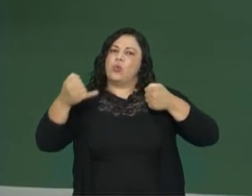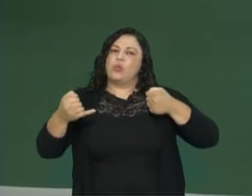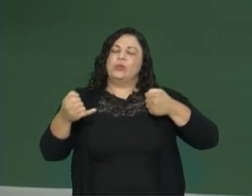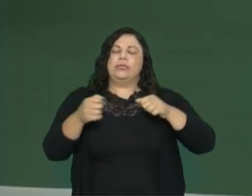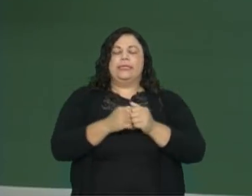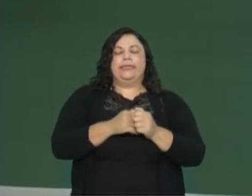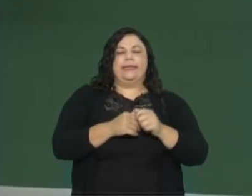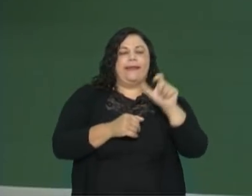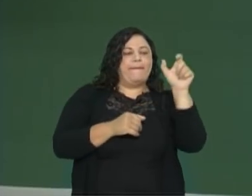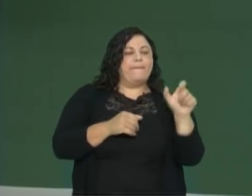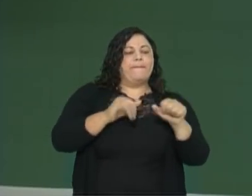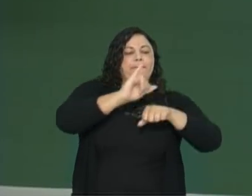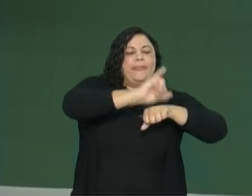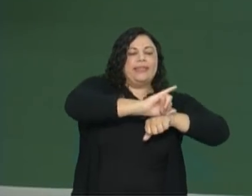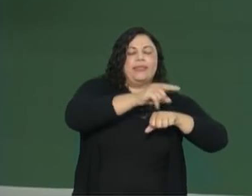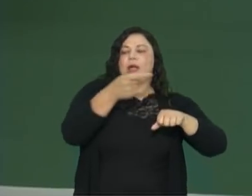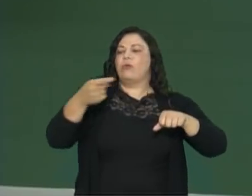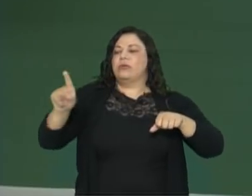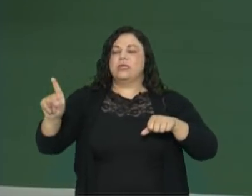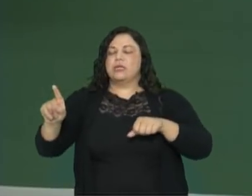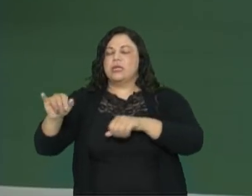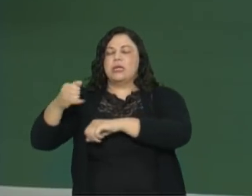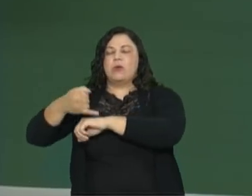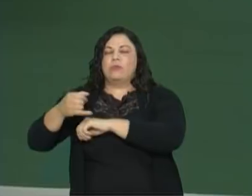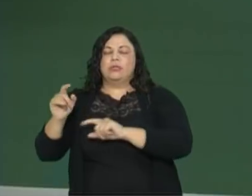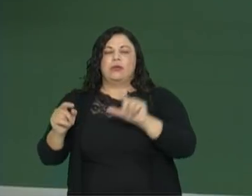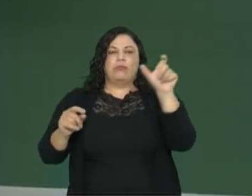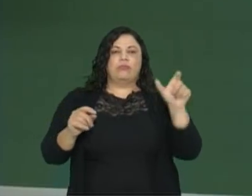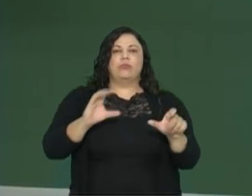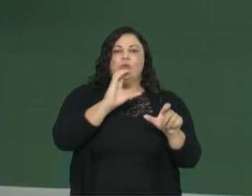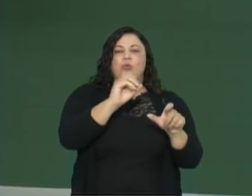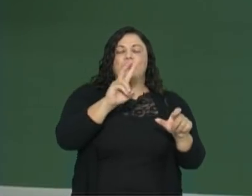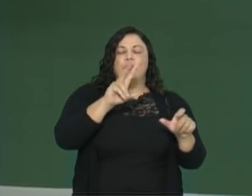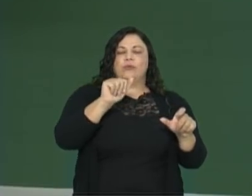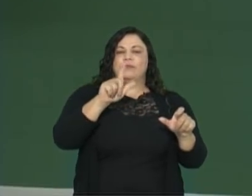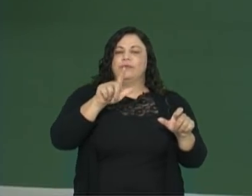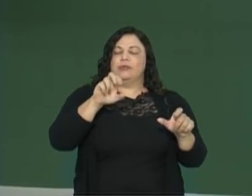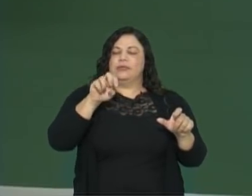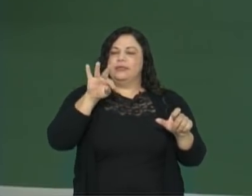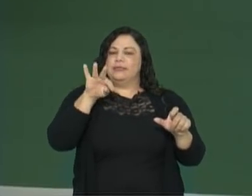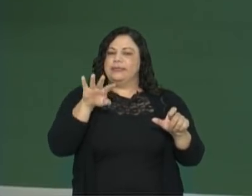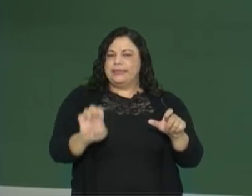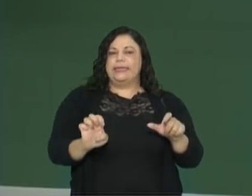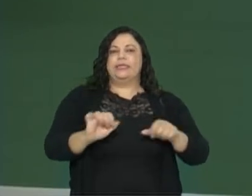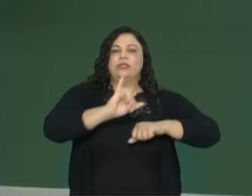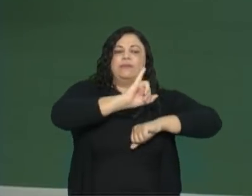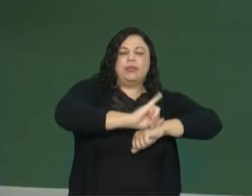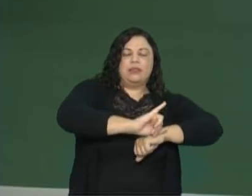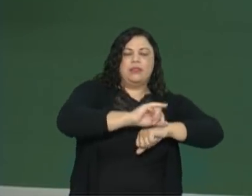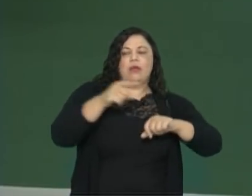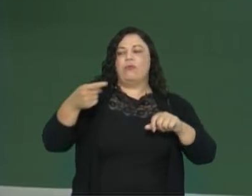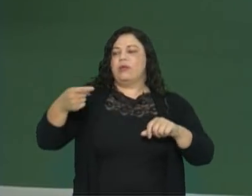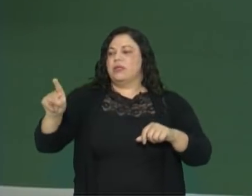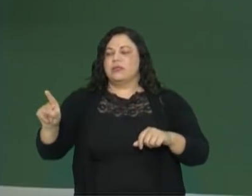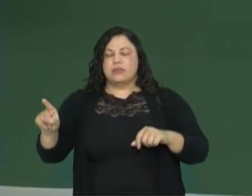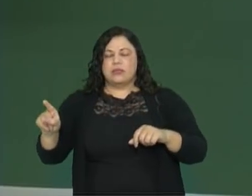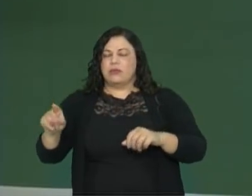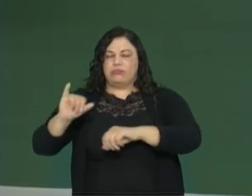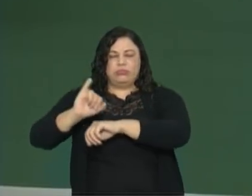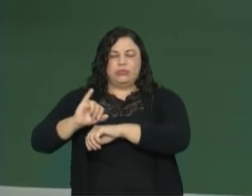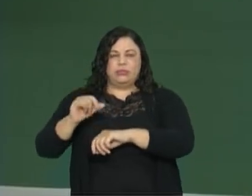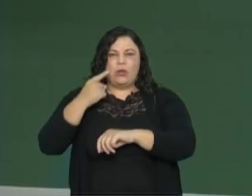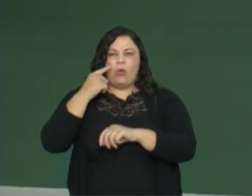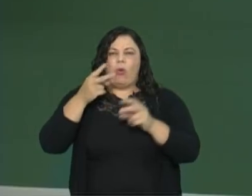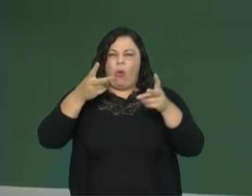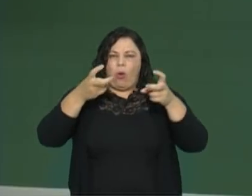metal. Perfeito? Ligação covalente, não metal com não metal. É só olhar na tabela, volta aqui, rapidinho